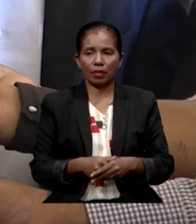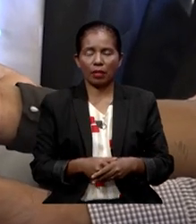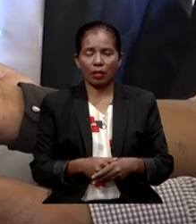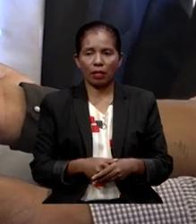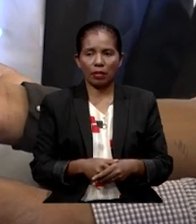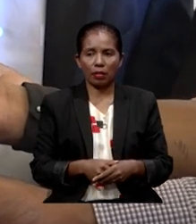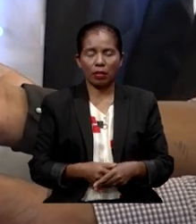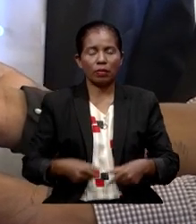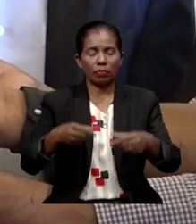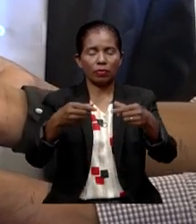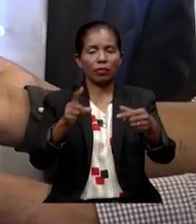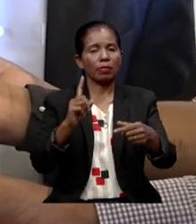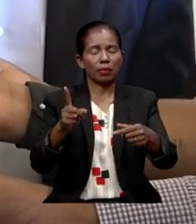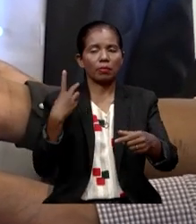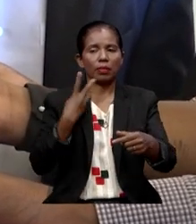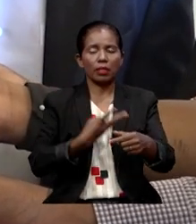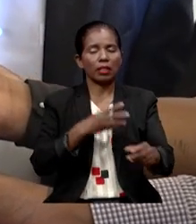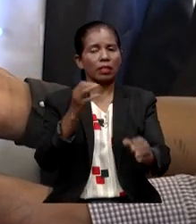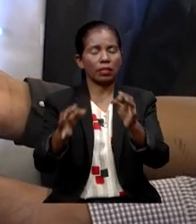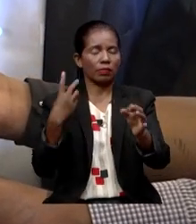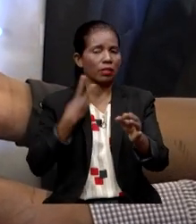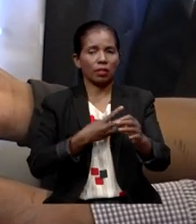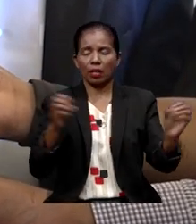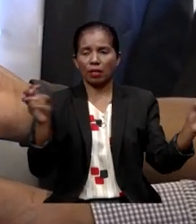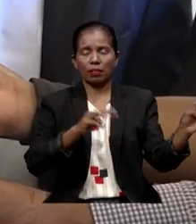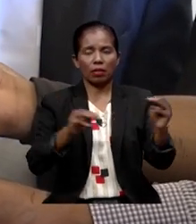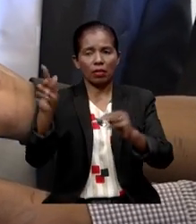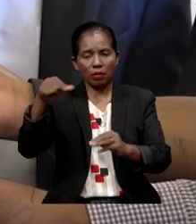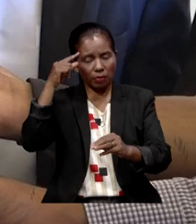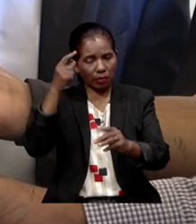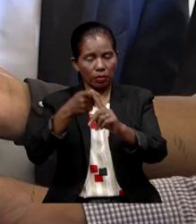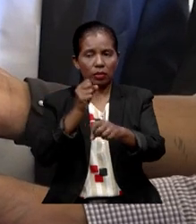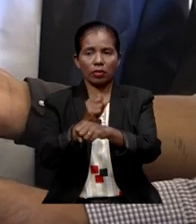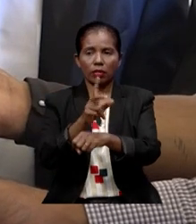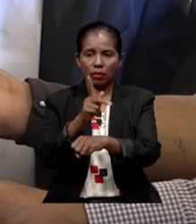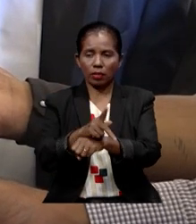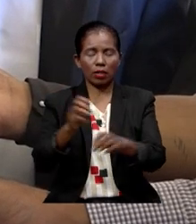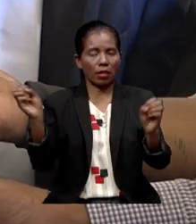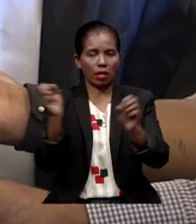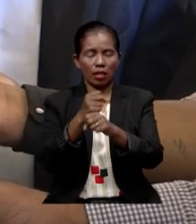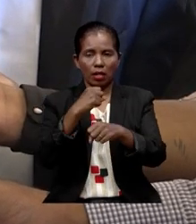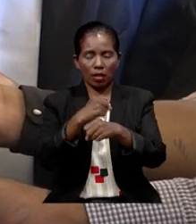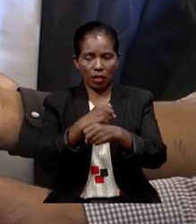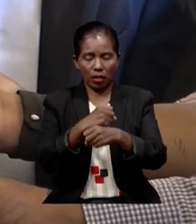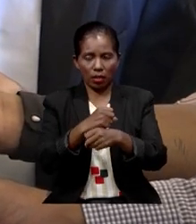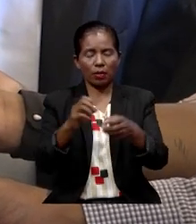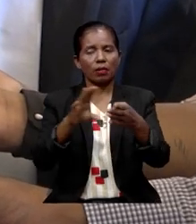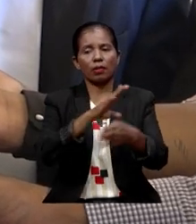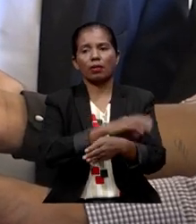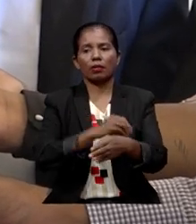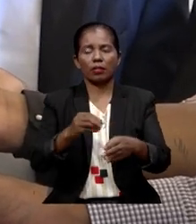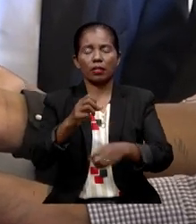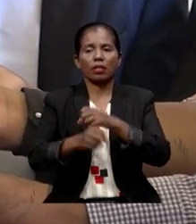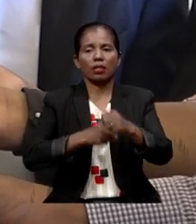for warning by itane di hangka dak se ita la bok an governo liu se fop maka la halo kazu significa stina